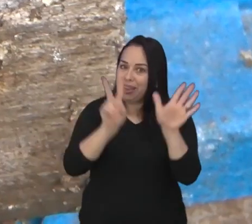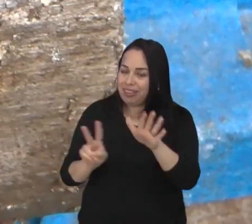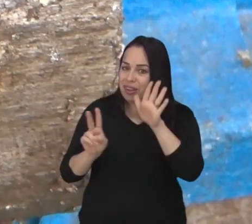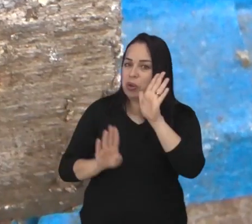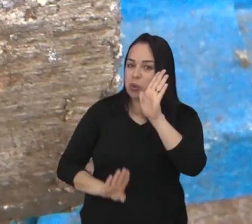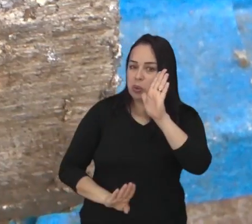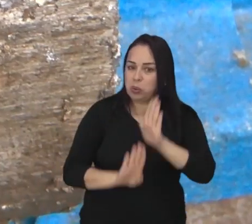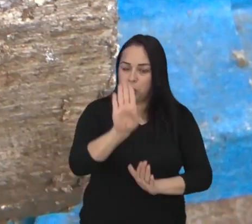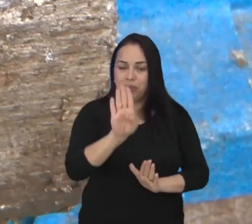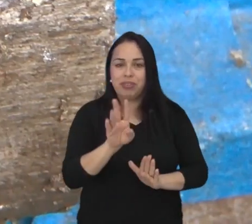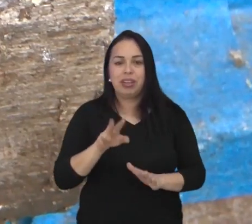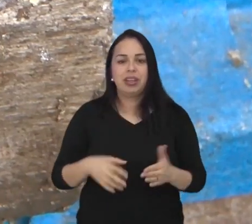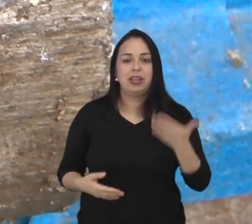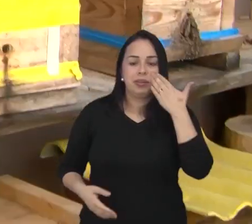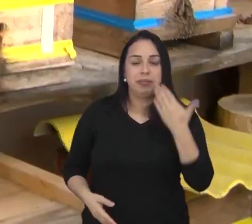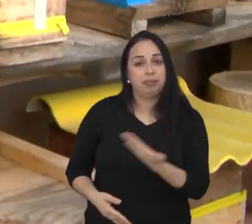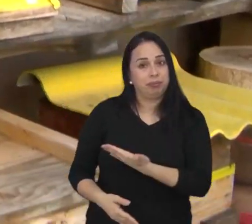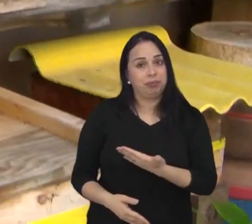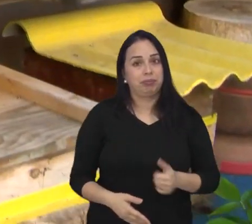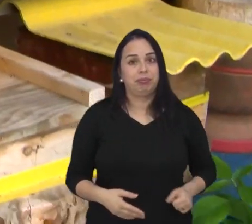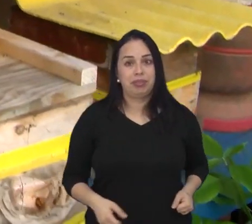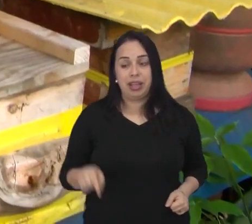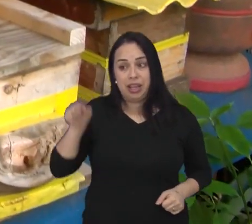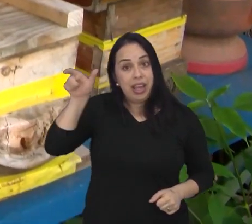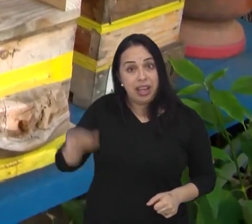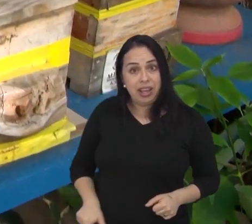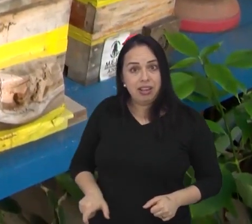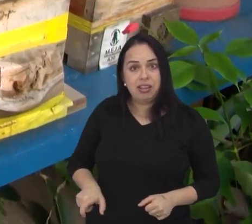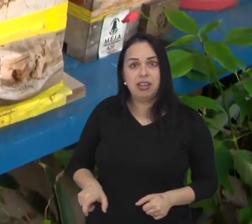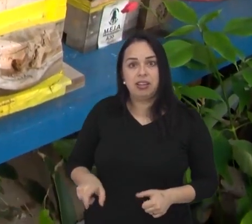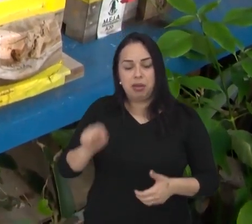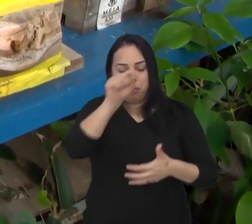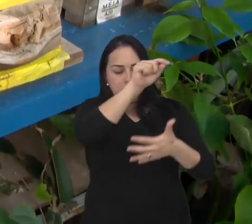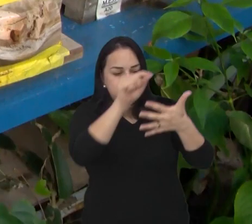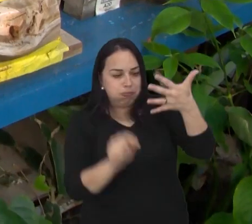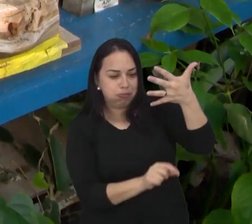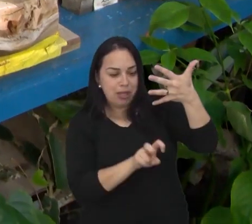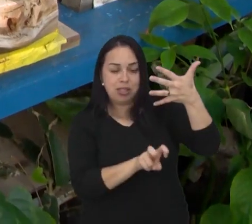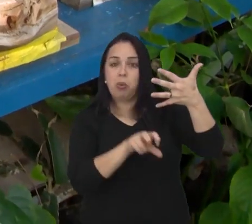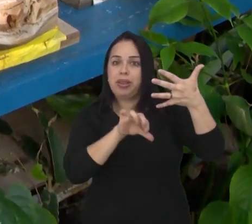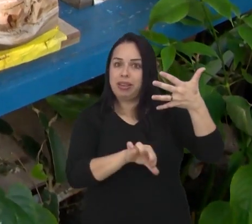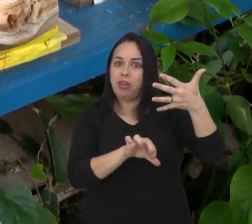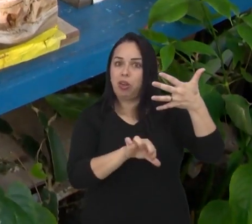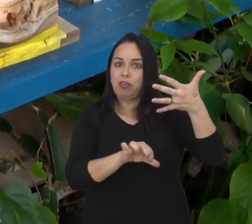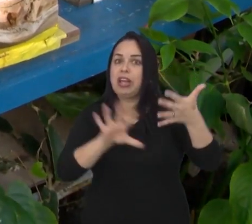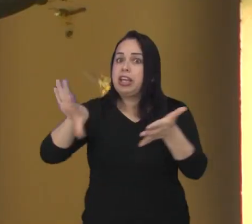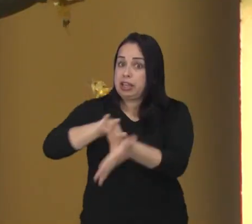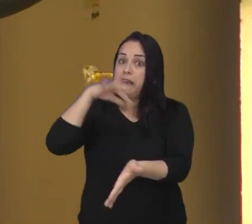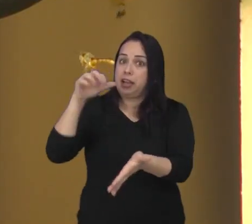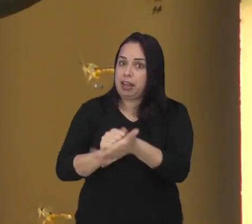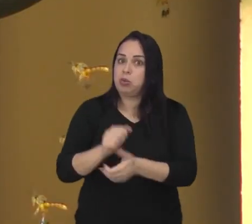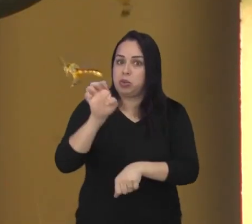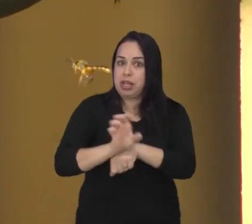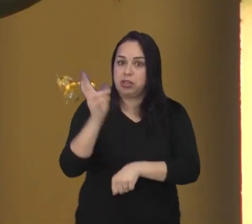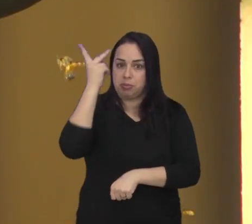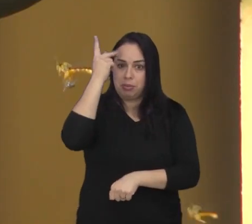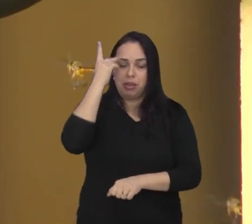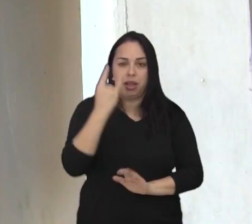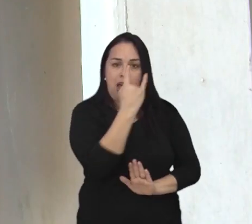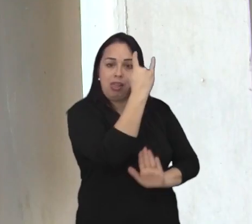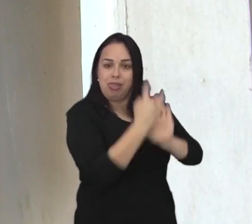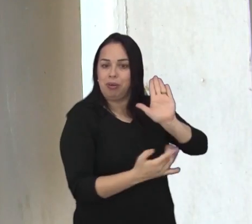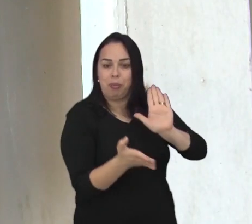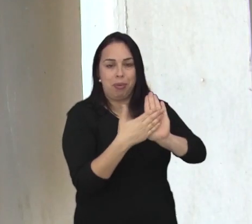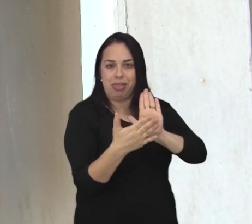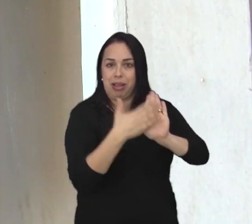que cresce todas as semanas. Esse é um dos 59 criadores de abelha cadastrados juntos ao estado de São